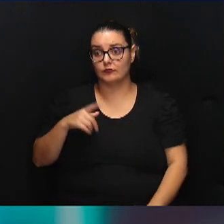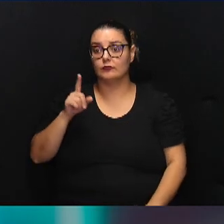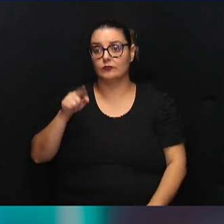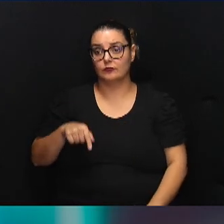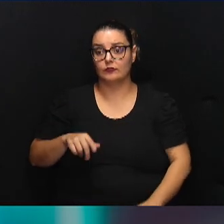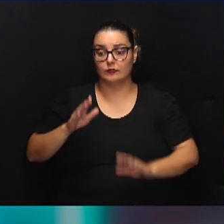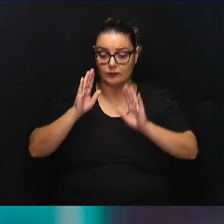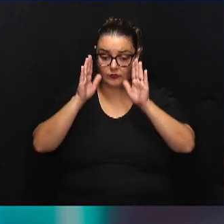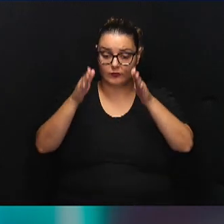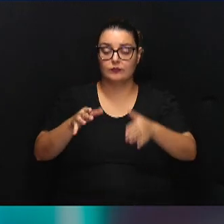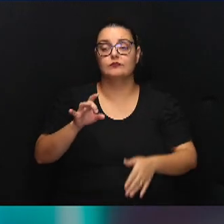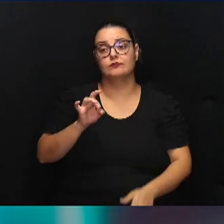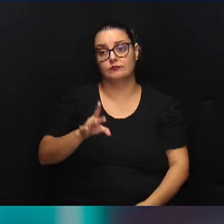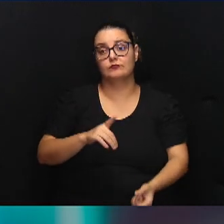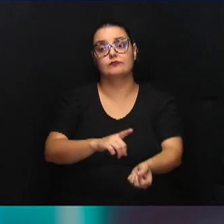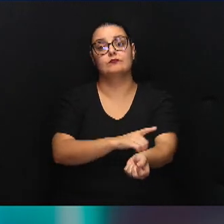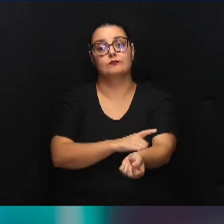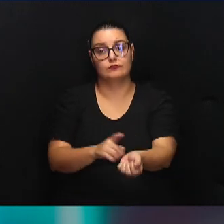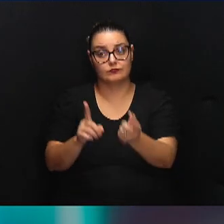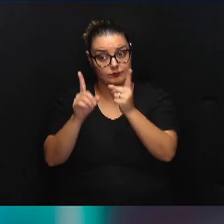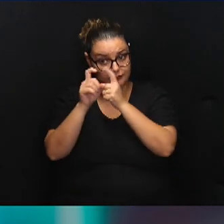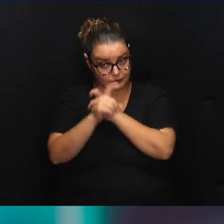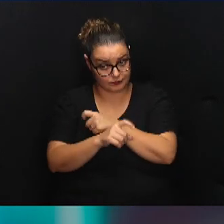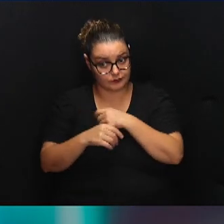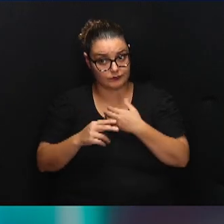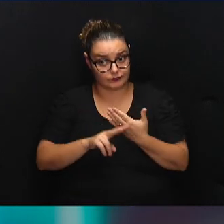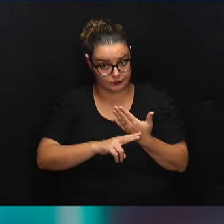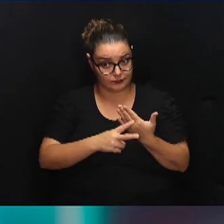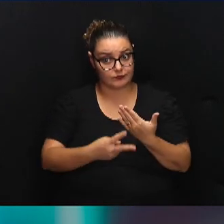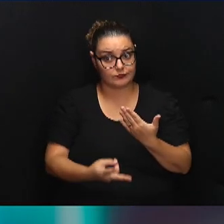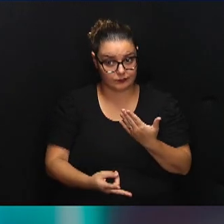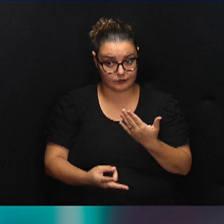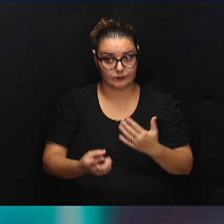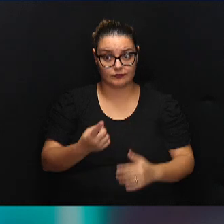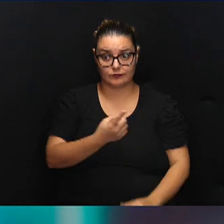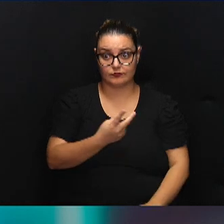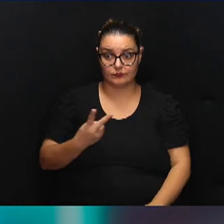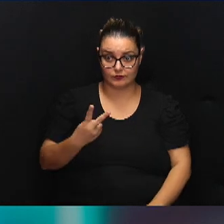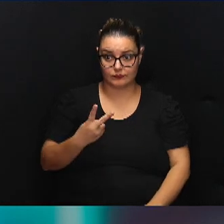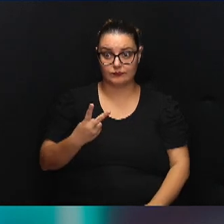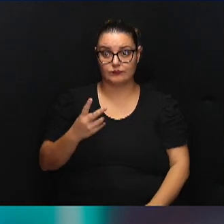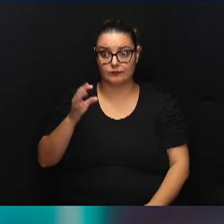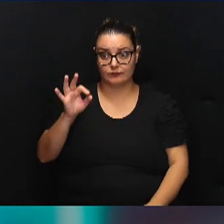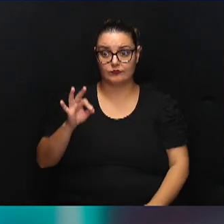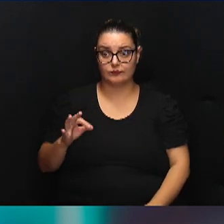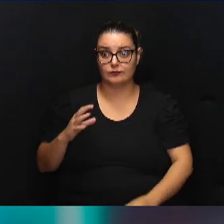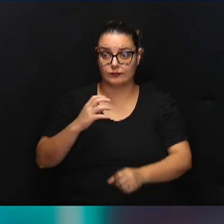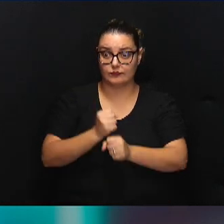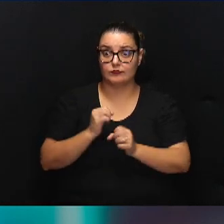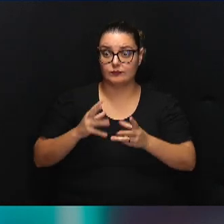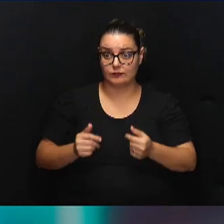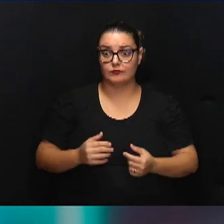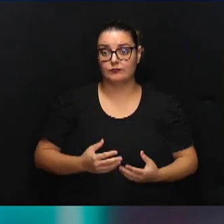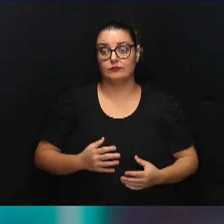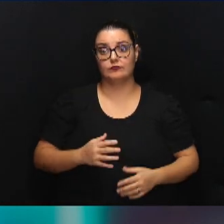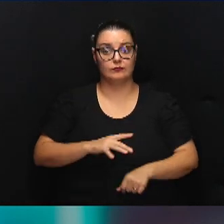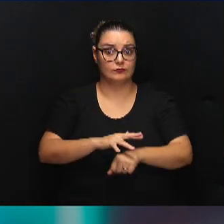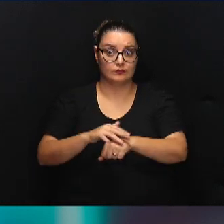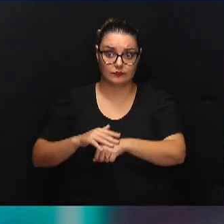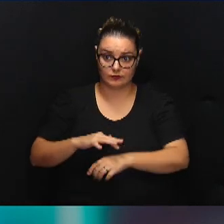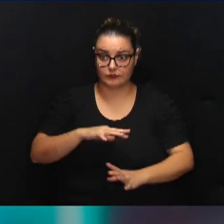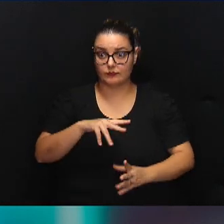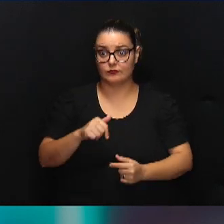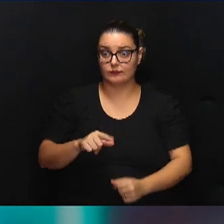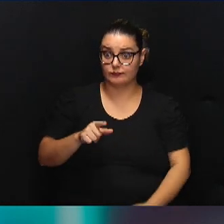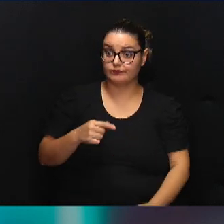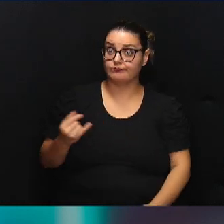com diabetes nas suas complicações. 12% de um total de todas as doenças do mundo é muito relevante para